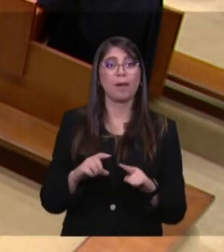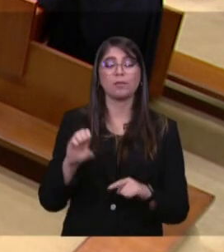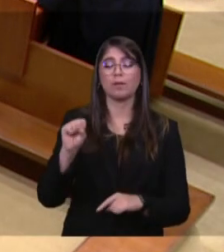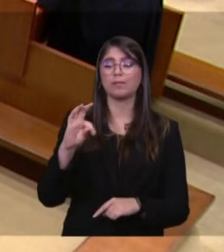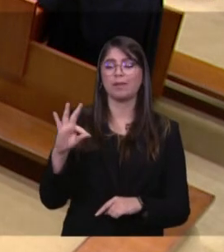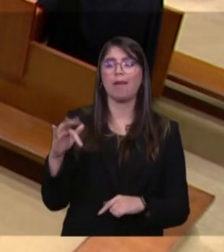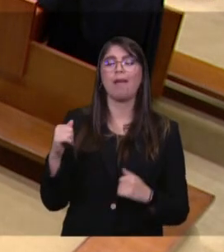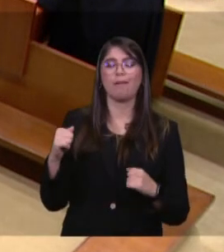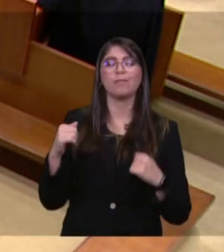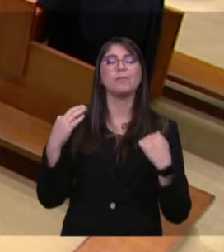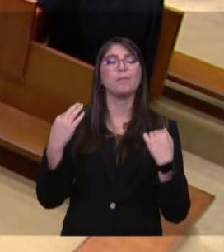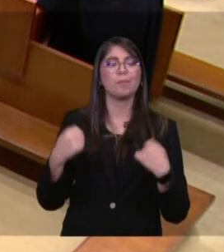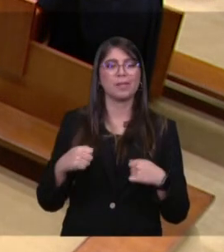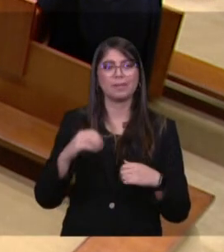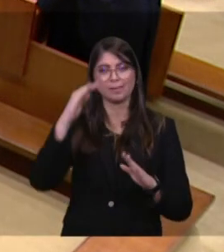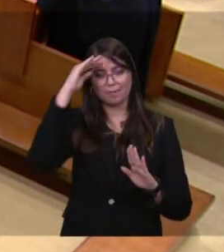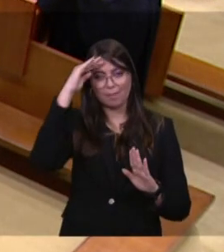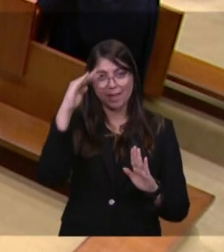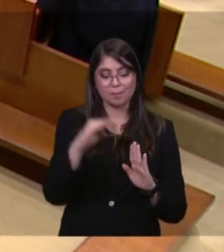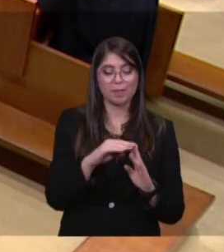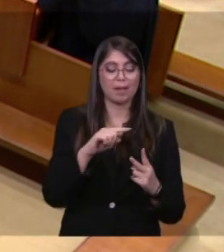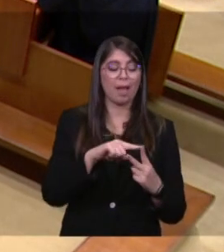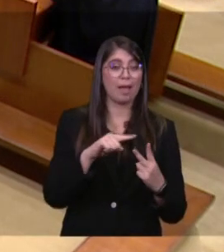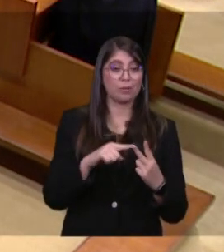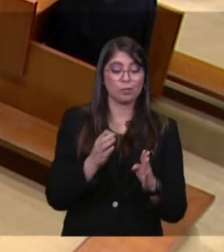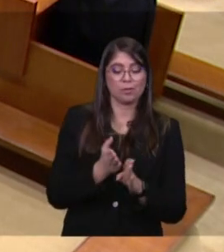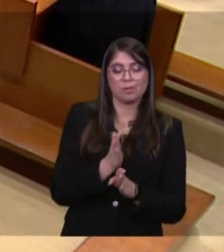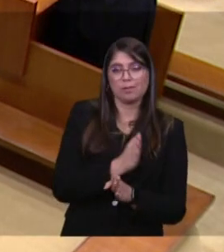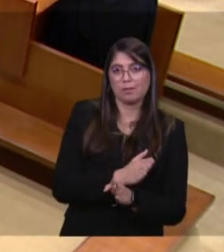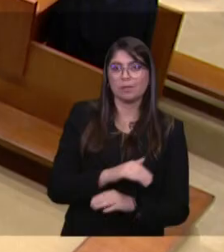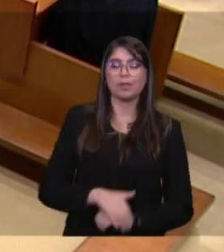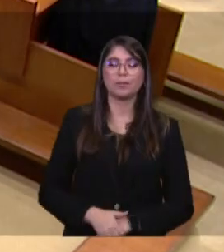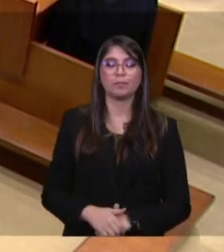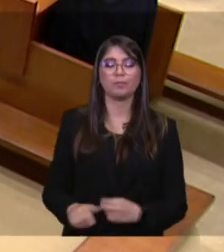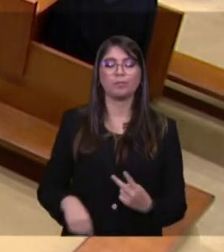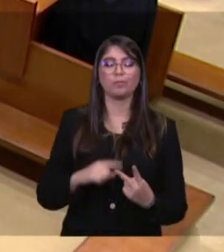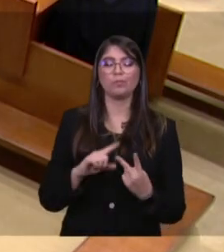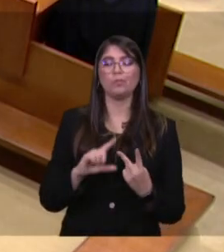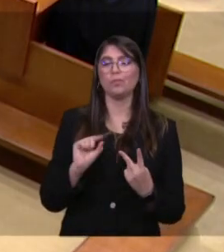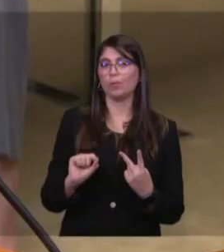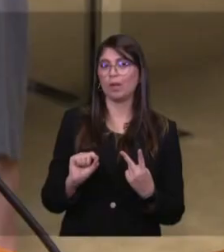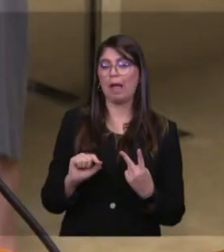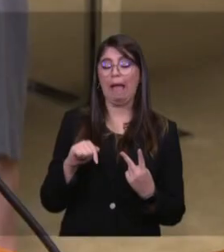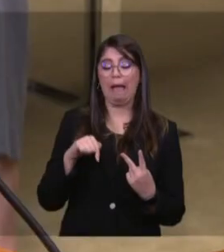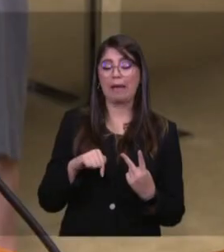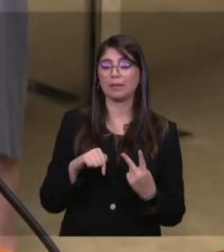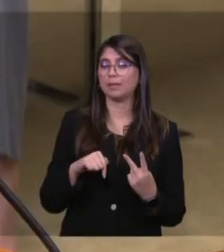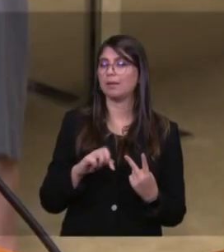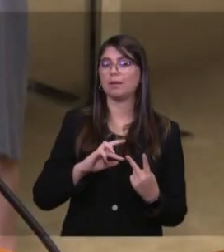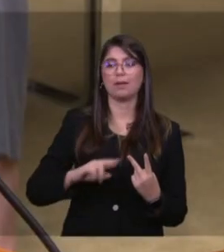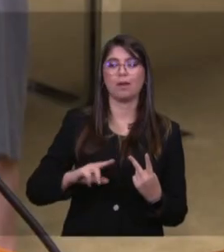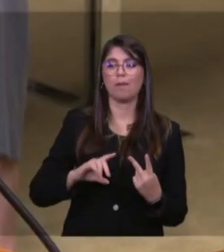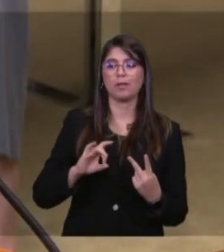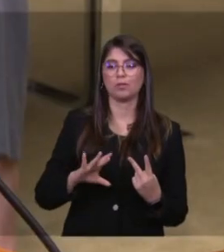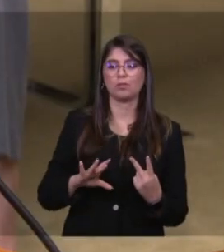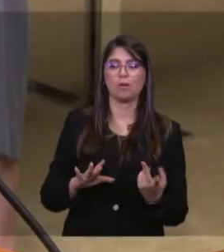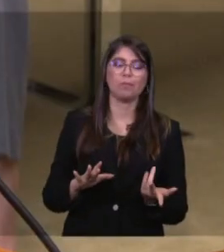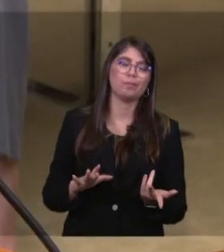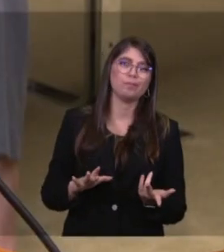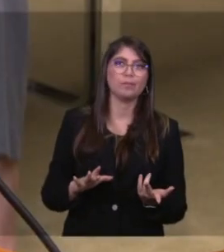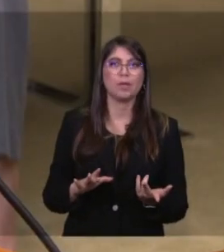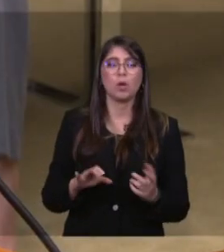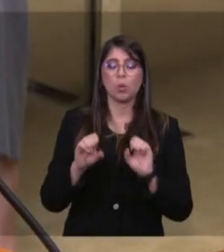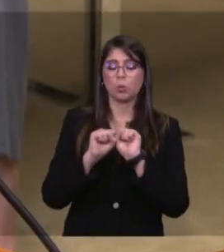ambas anterioridades. O segundo ponto é que, no presente caso, nós não estamos diante de uma mera divisão,